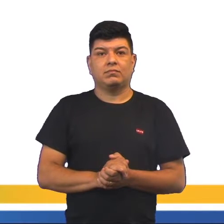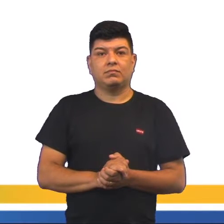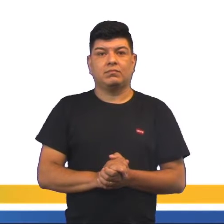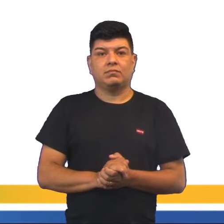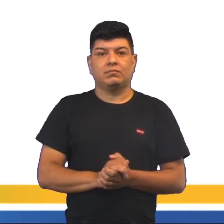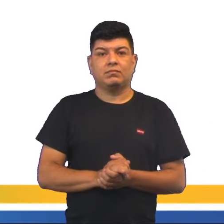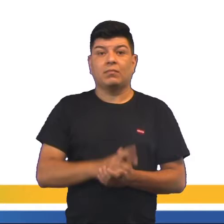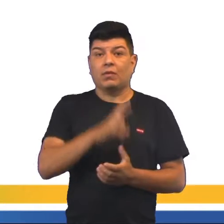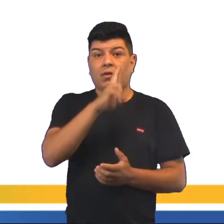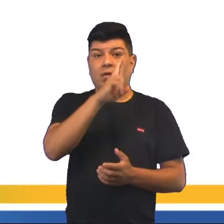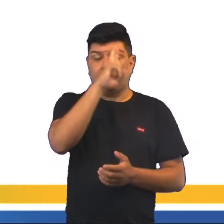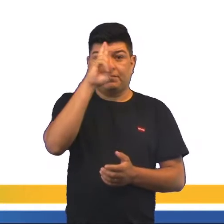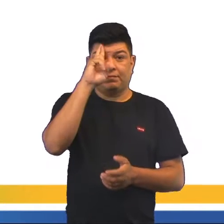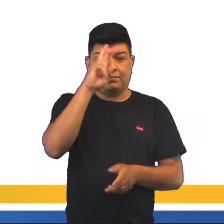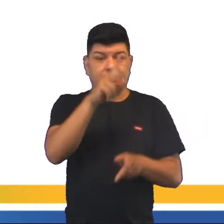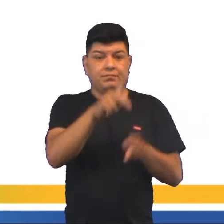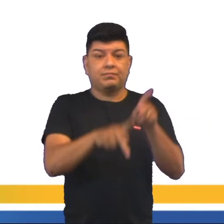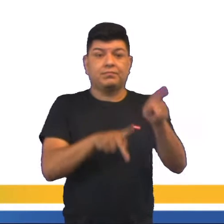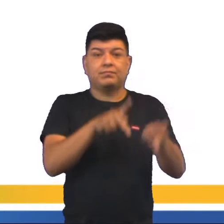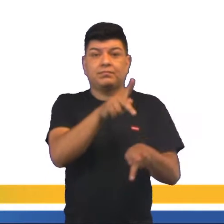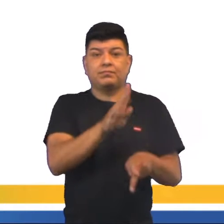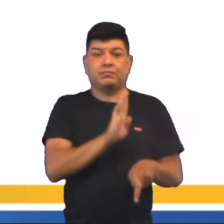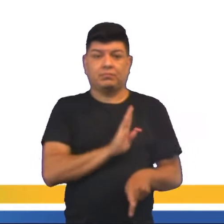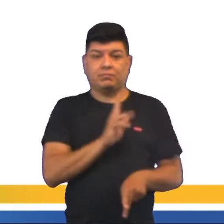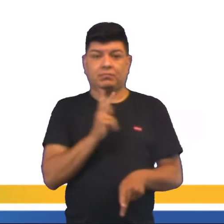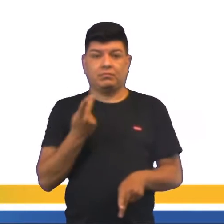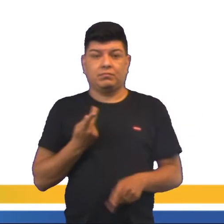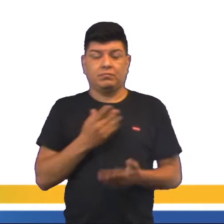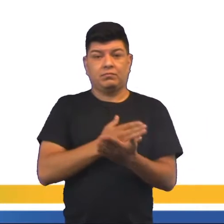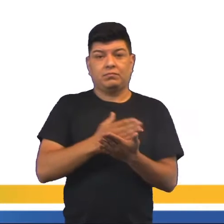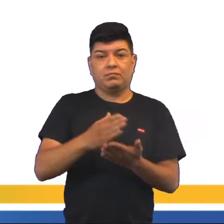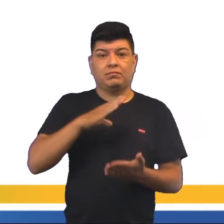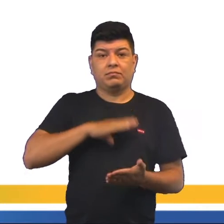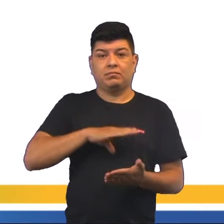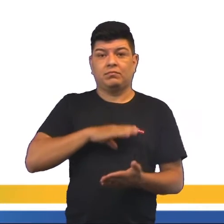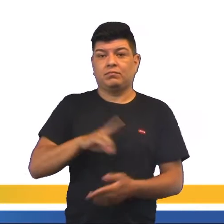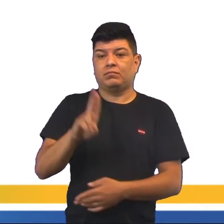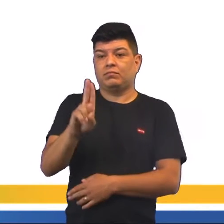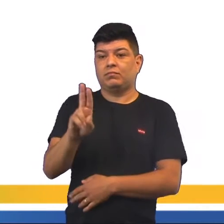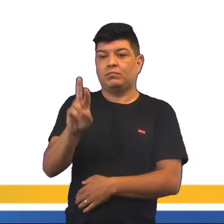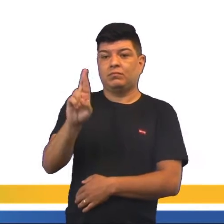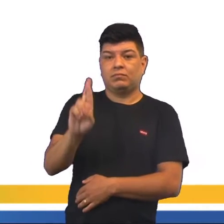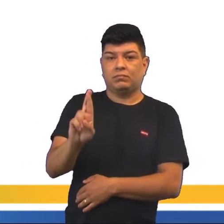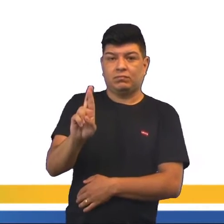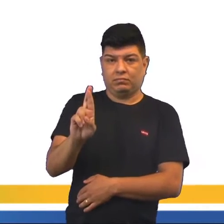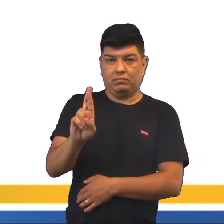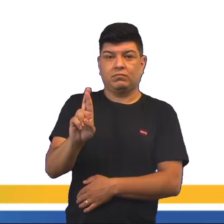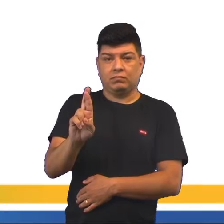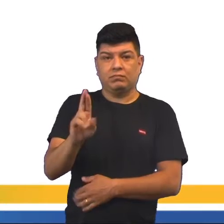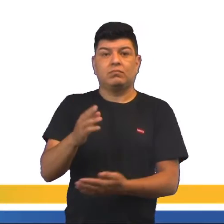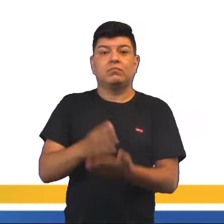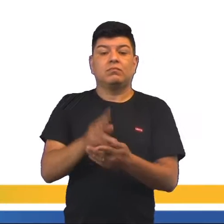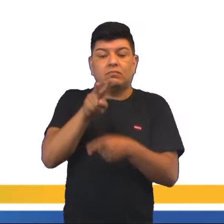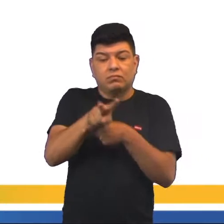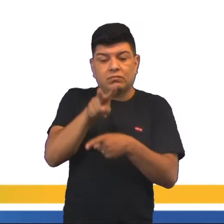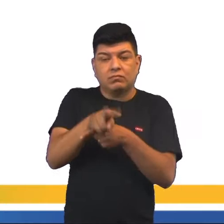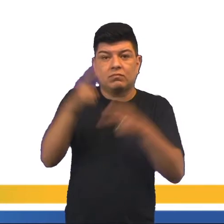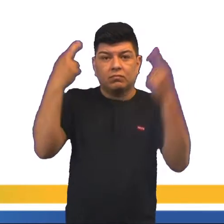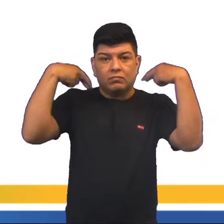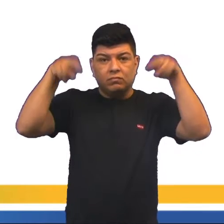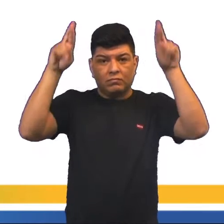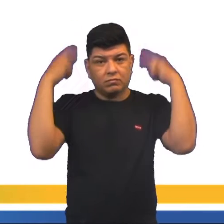A história dos hebreus, né, povo de origem semita, começa na cidade de Ur, na Mesopotâmia. Viviam da criação de